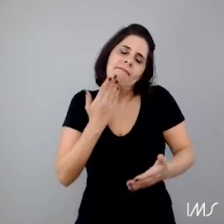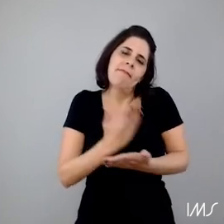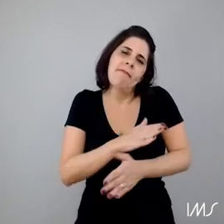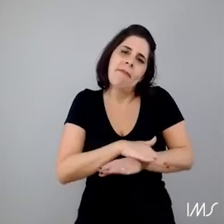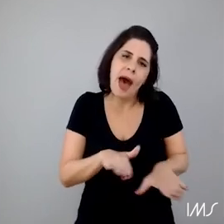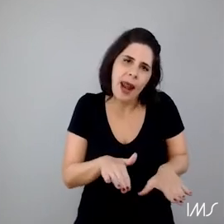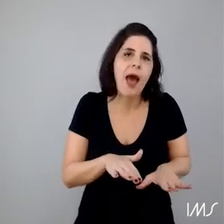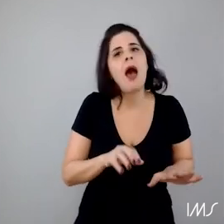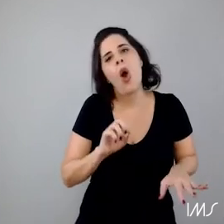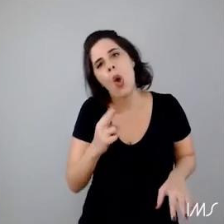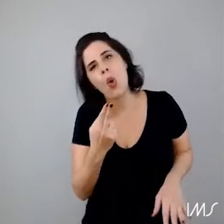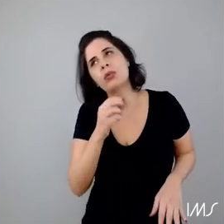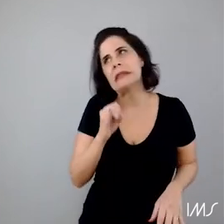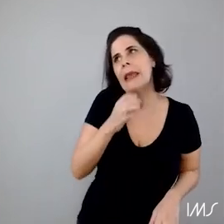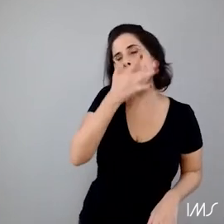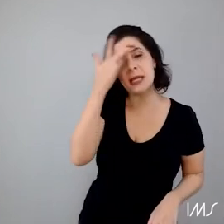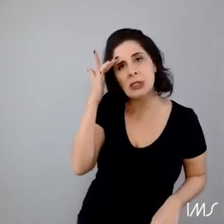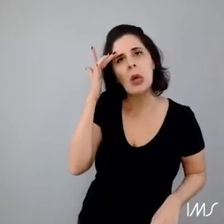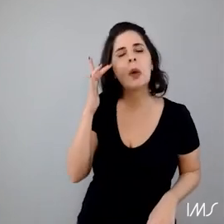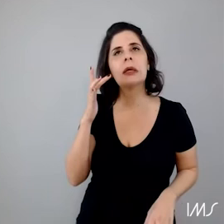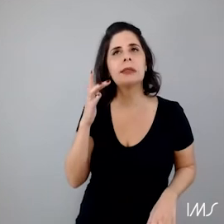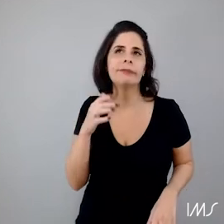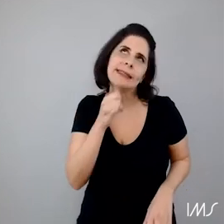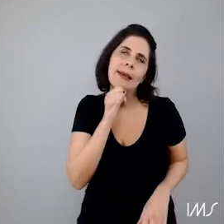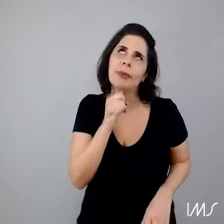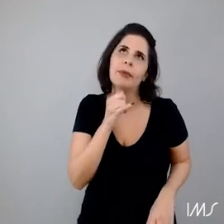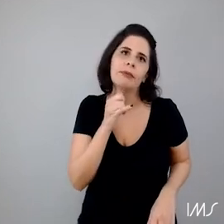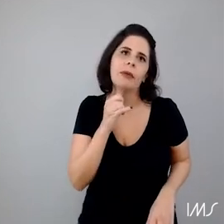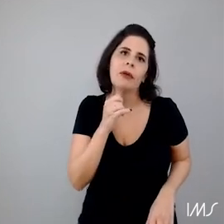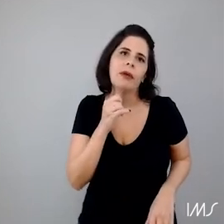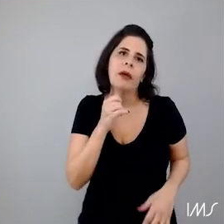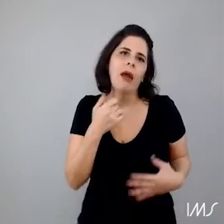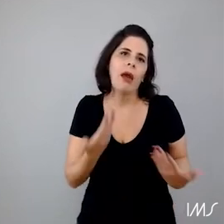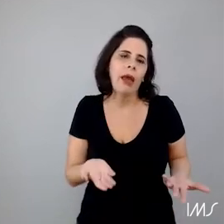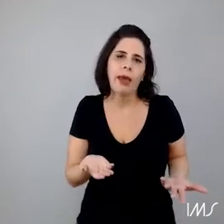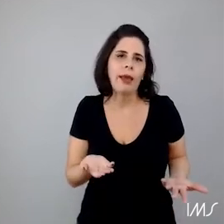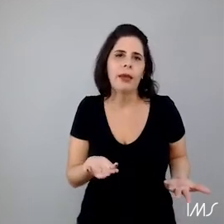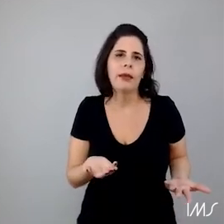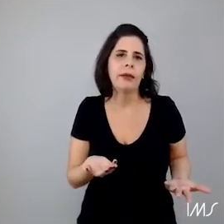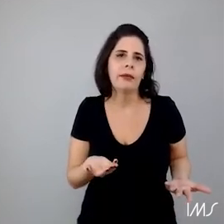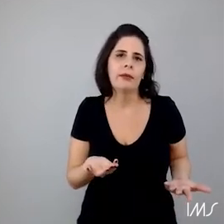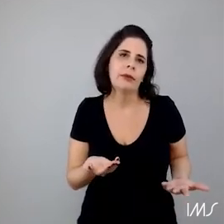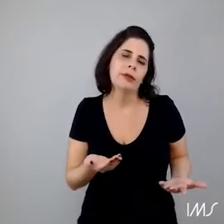da pouca importância que dava a fotografia, interrompeu esse processo. Claro que isso está depois do Bardi.